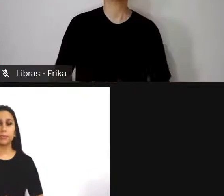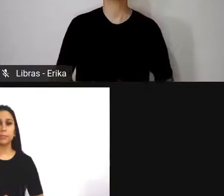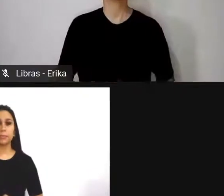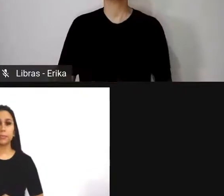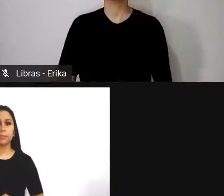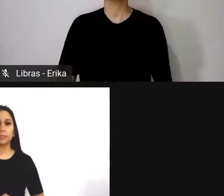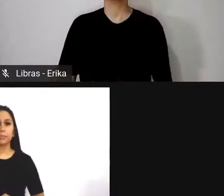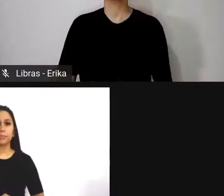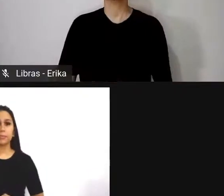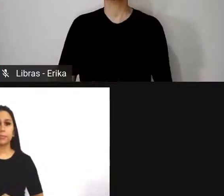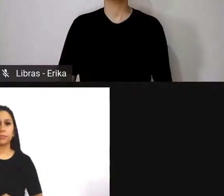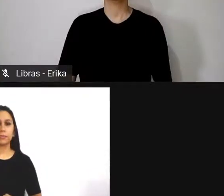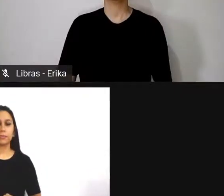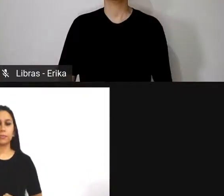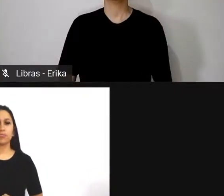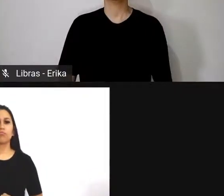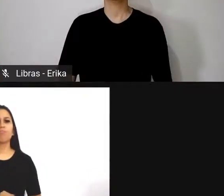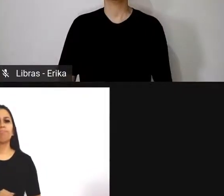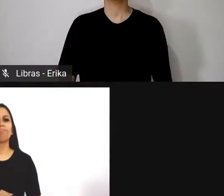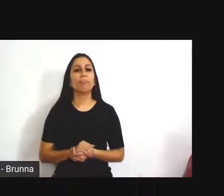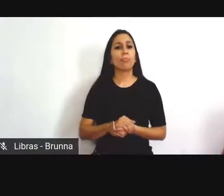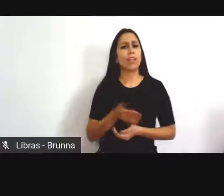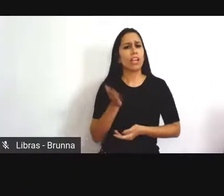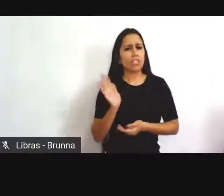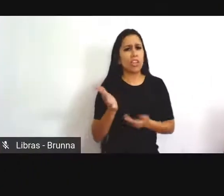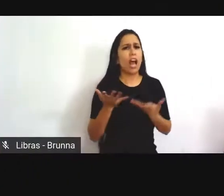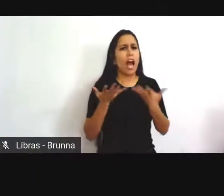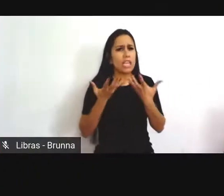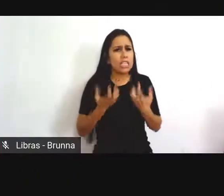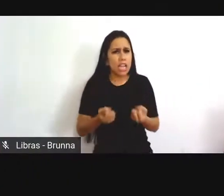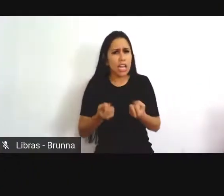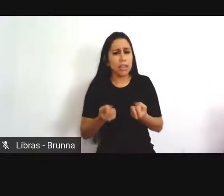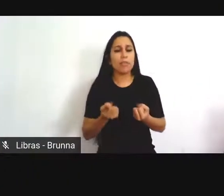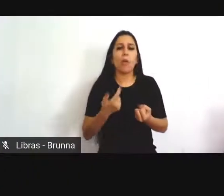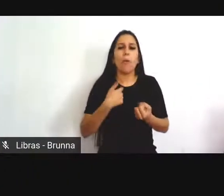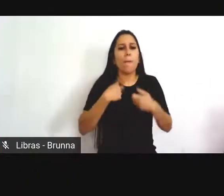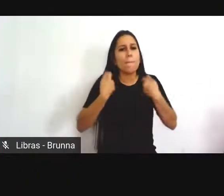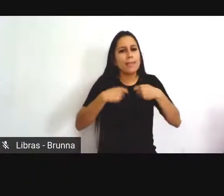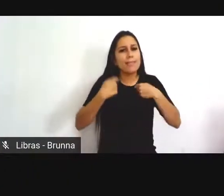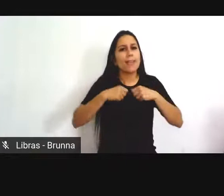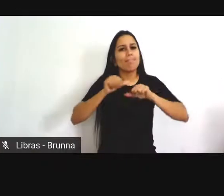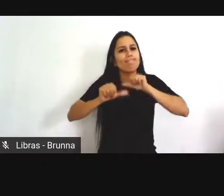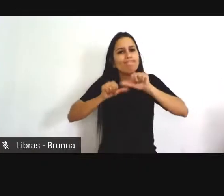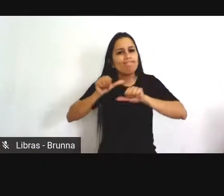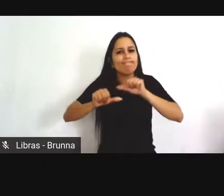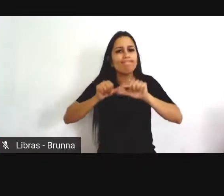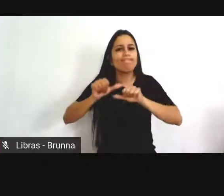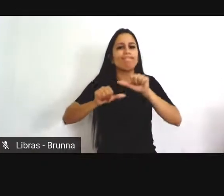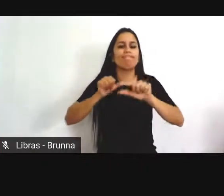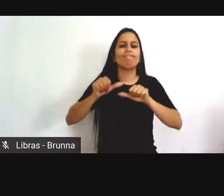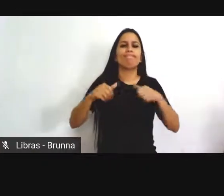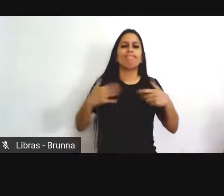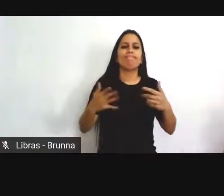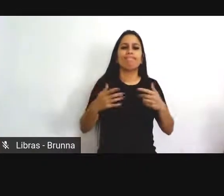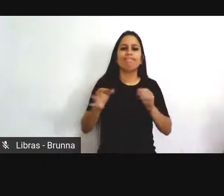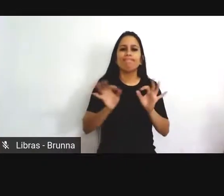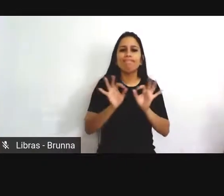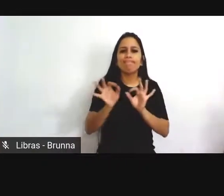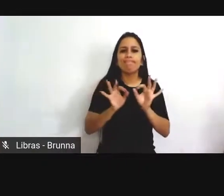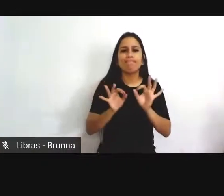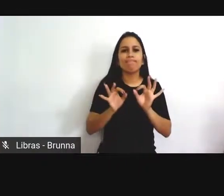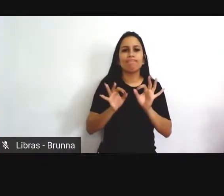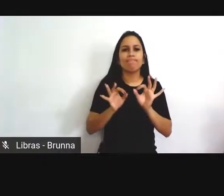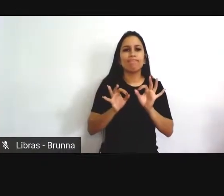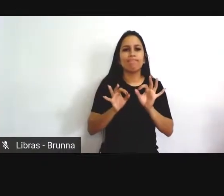Após, uma vez aceito, eu tive que refazer todo o meu projeto, praticamente, não tinha quase nada a